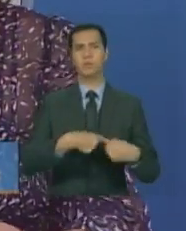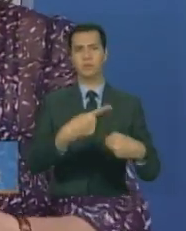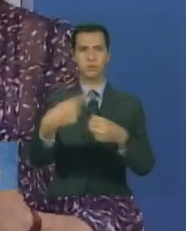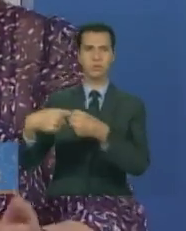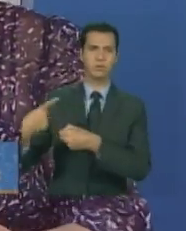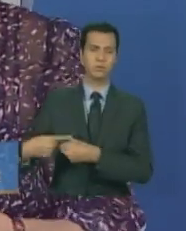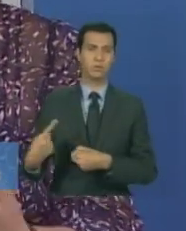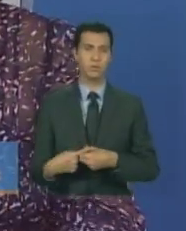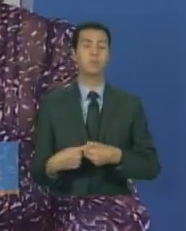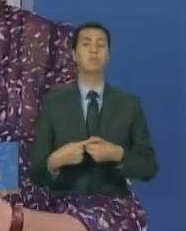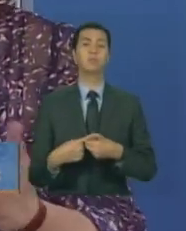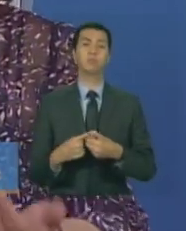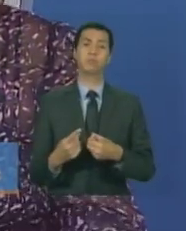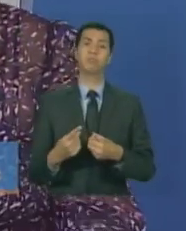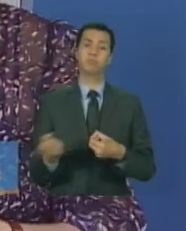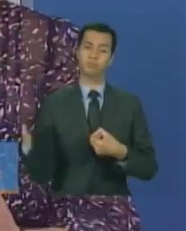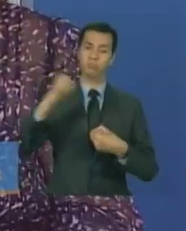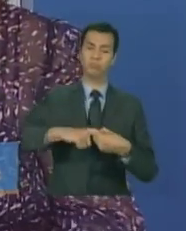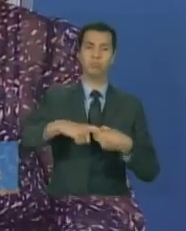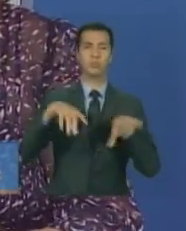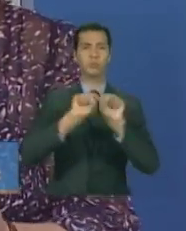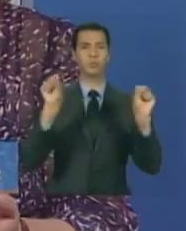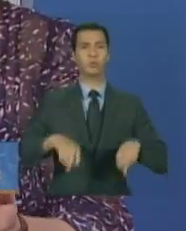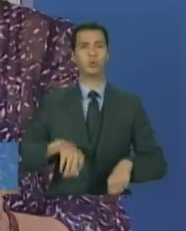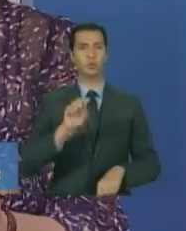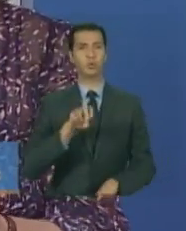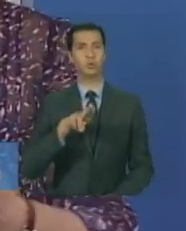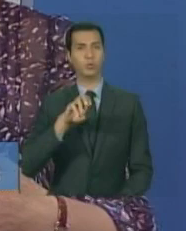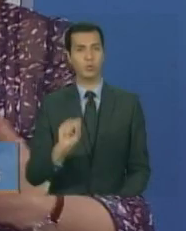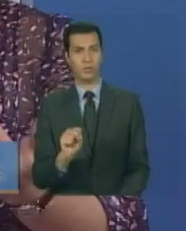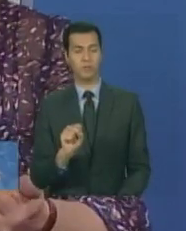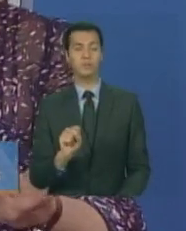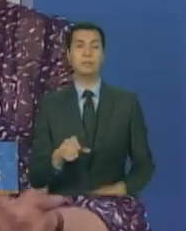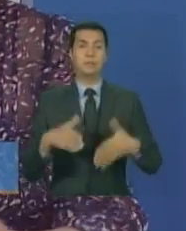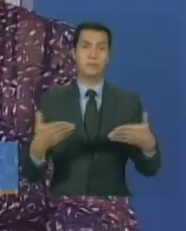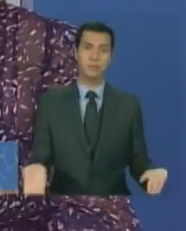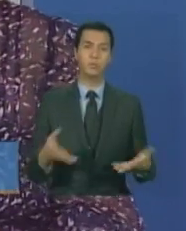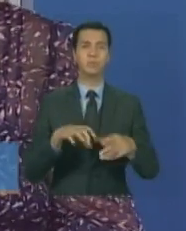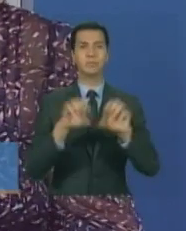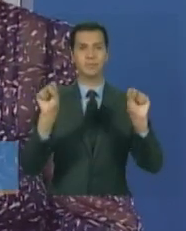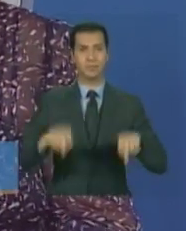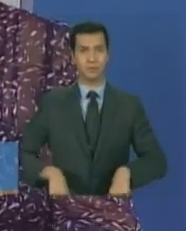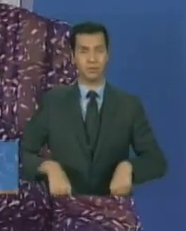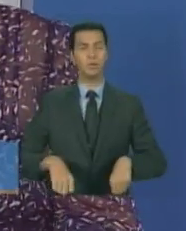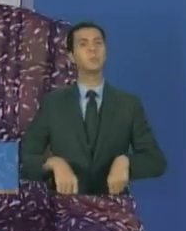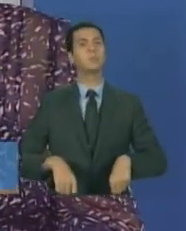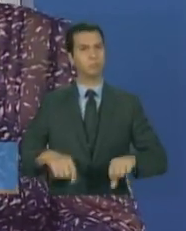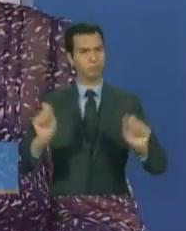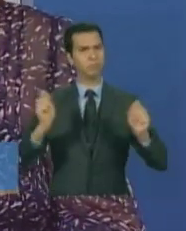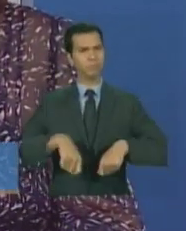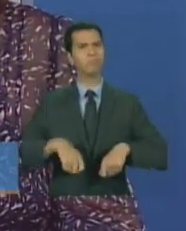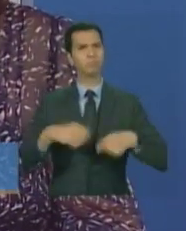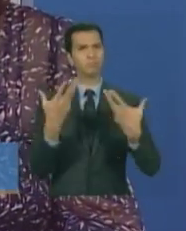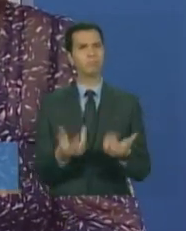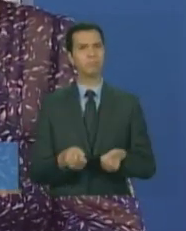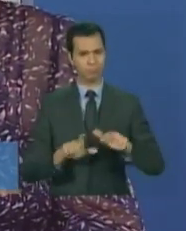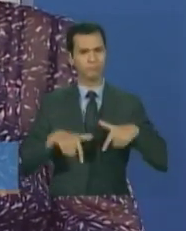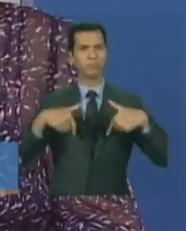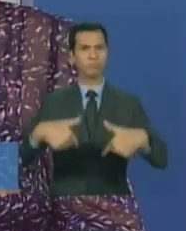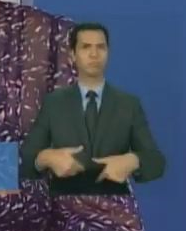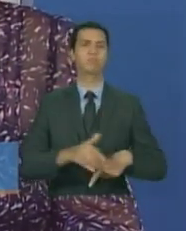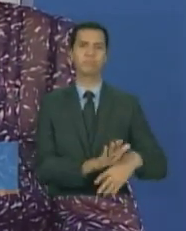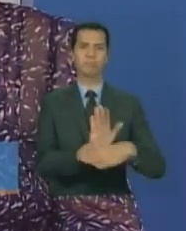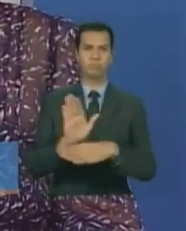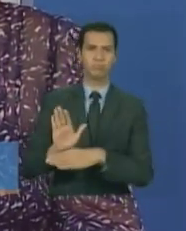com que o sistema tenha uma musculatura suficiente para que possa, né, enfrentar esse desafio. Outra